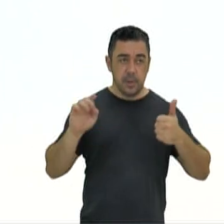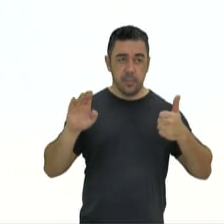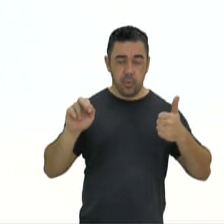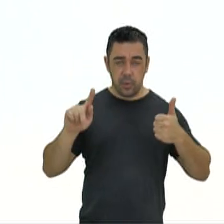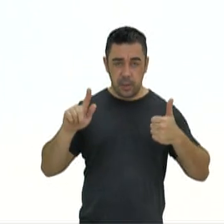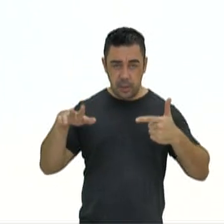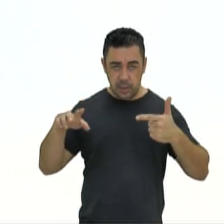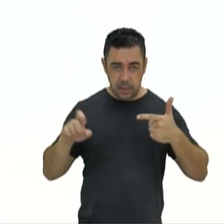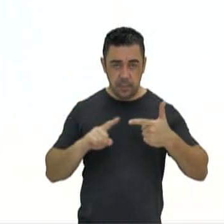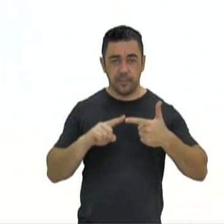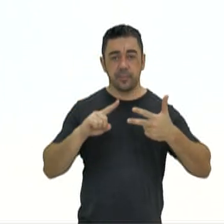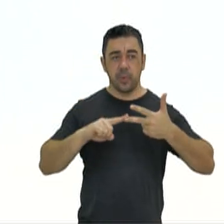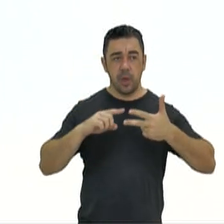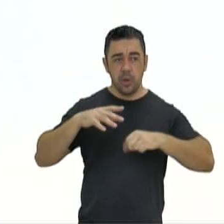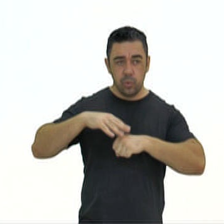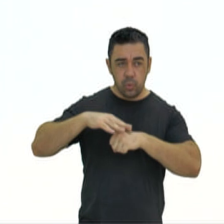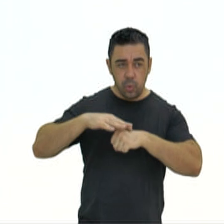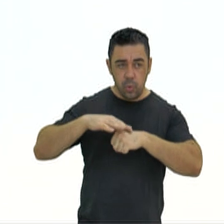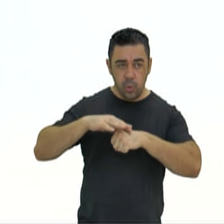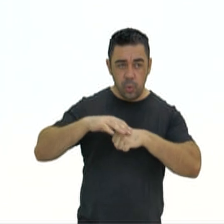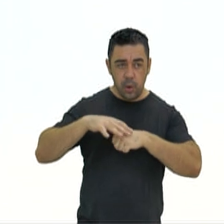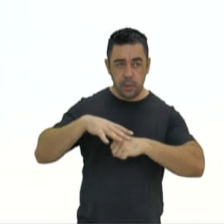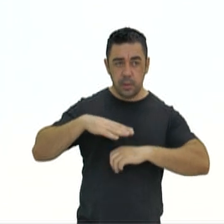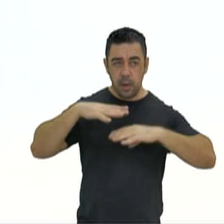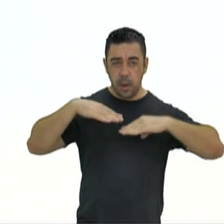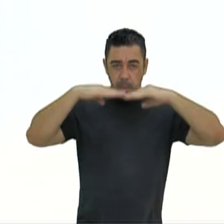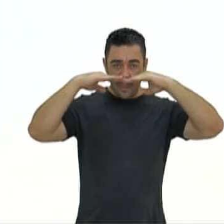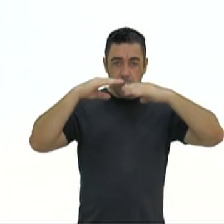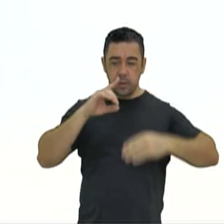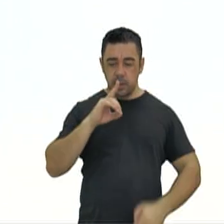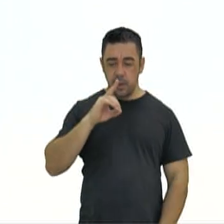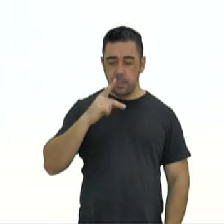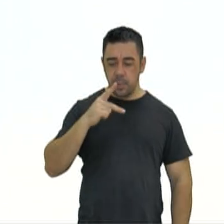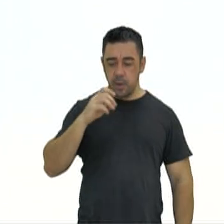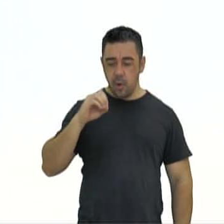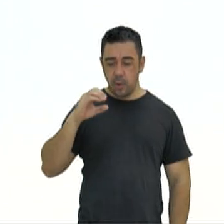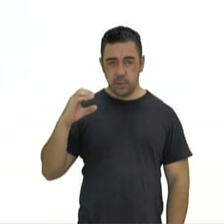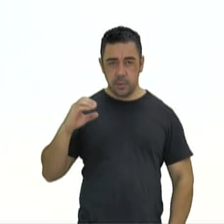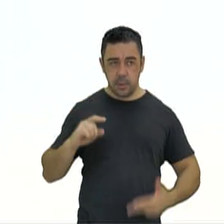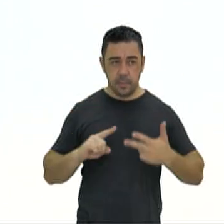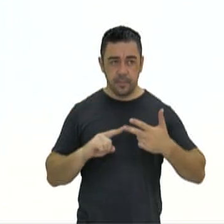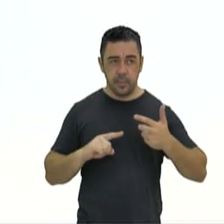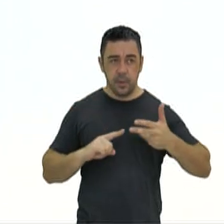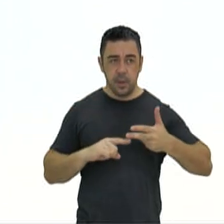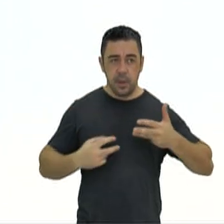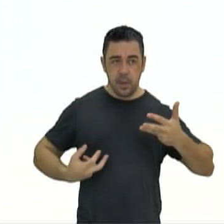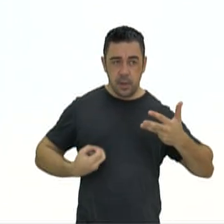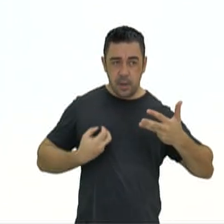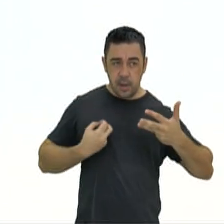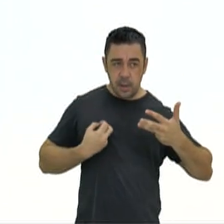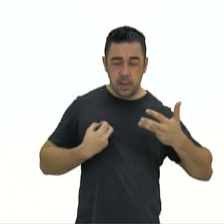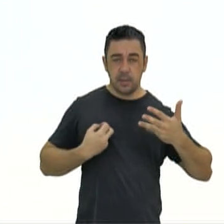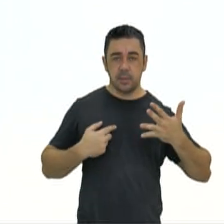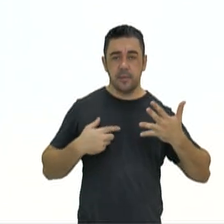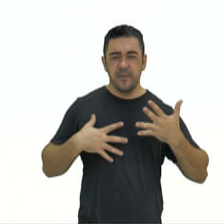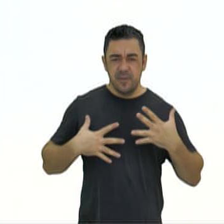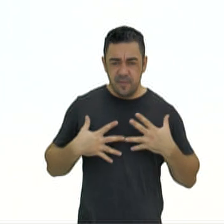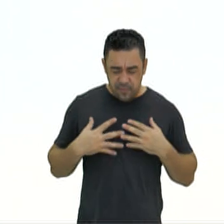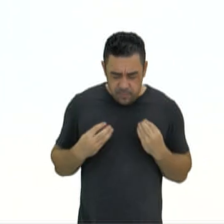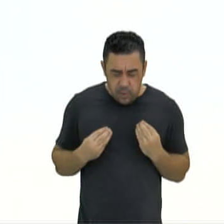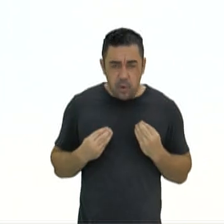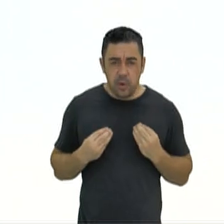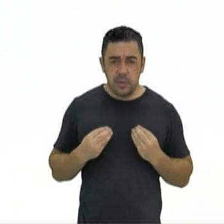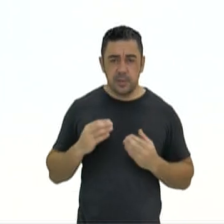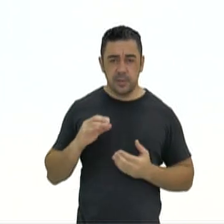doença pulmonar obstrutiva crônica, ela é conhecida como DPOC, câncer de pulmão, fibrose cística e